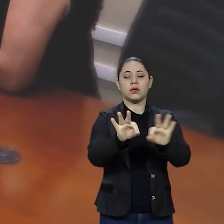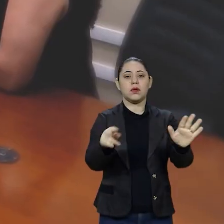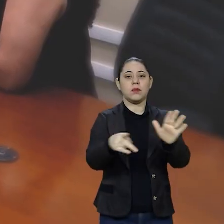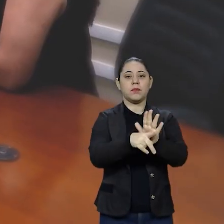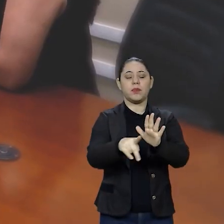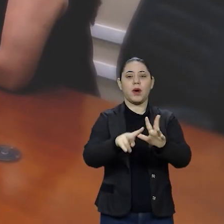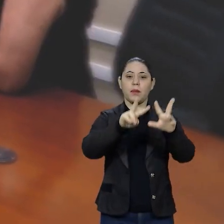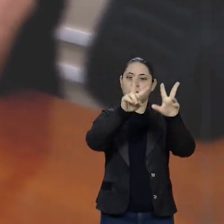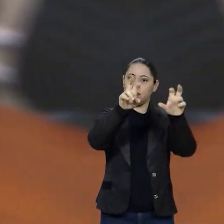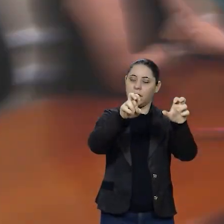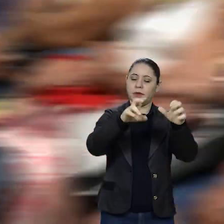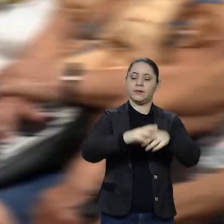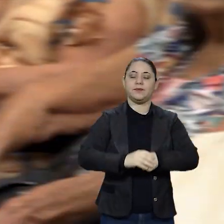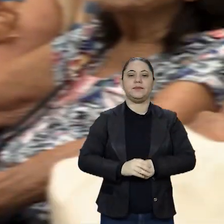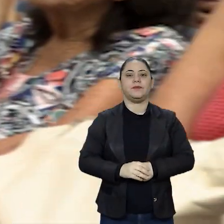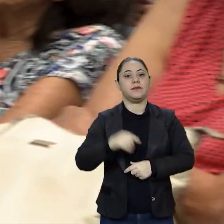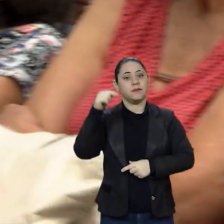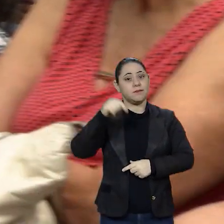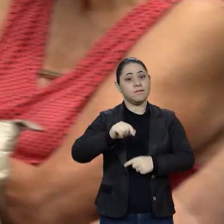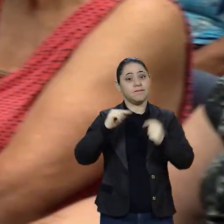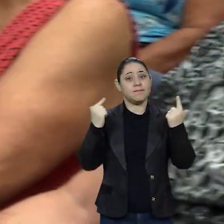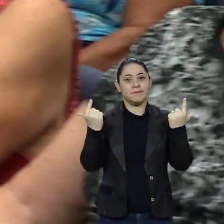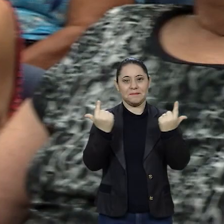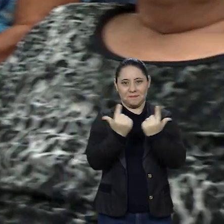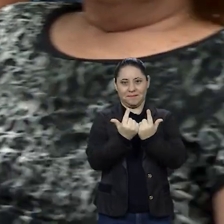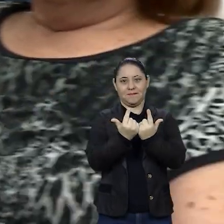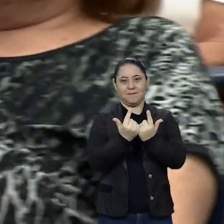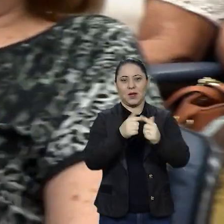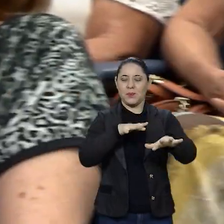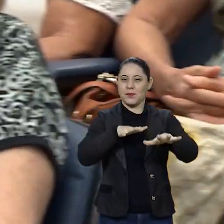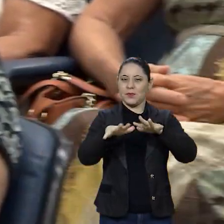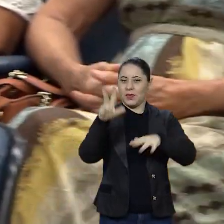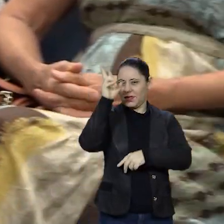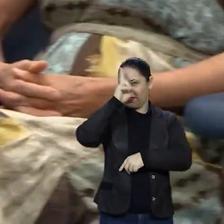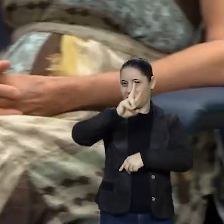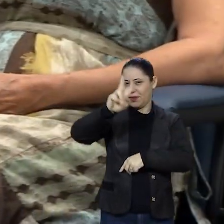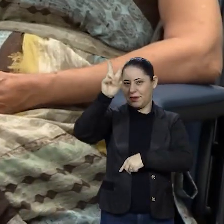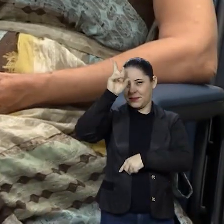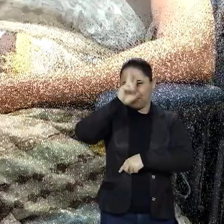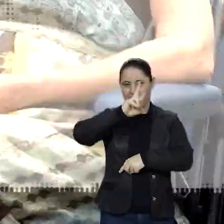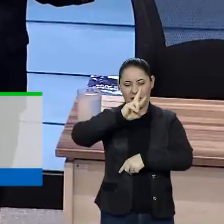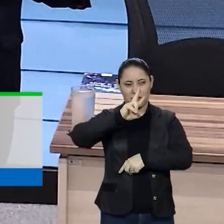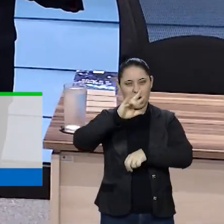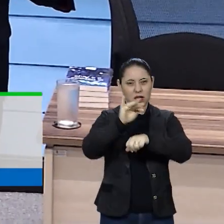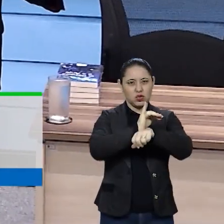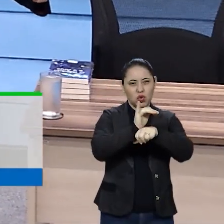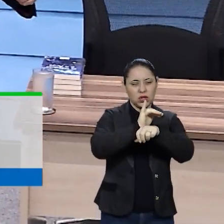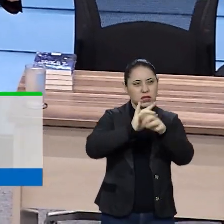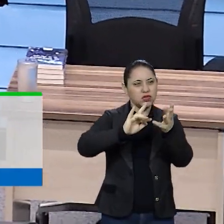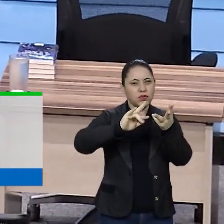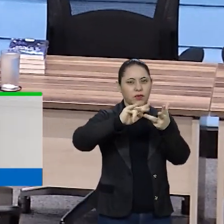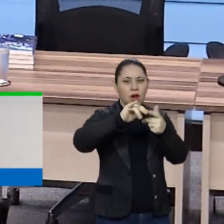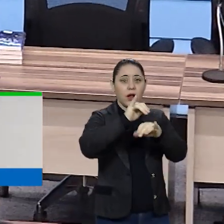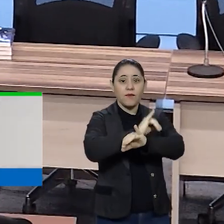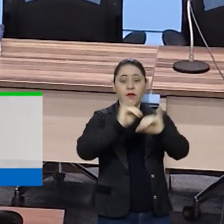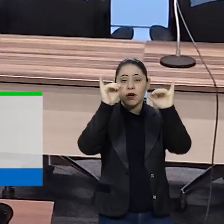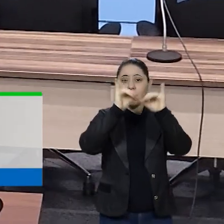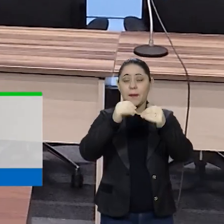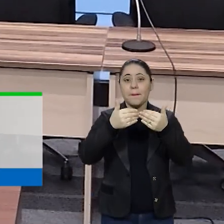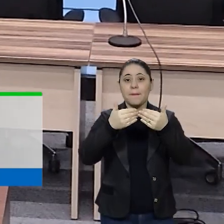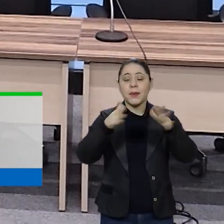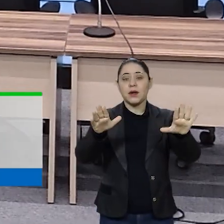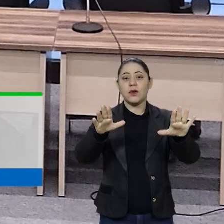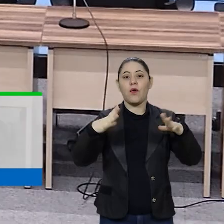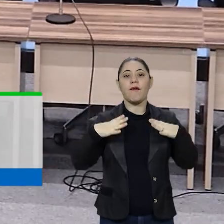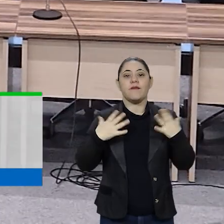sociais dedicadas ao tema. Aqui na Casa de Leis, o movimento é lembrado por meio de várias iniciativas, como a transmissão ao